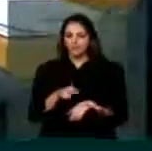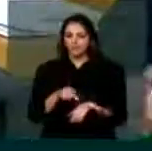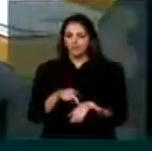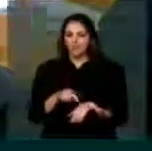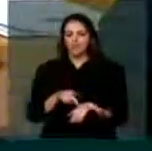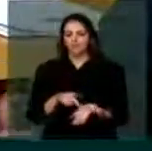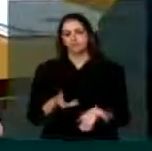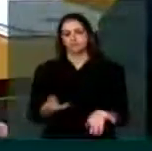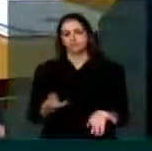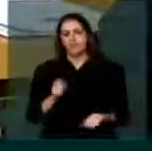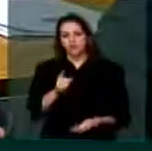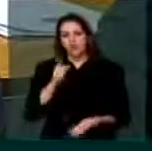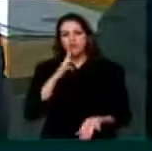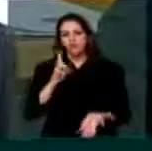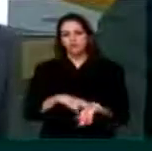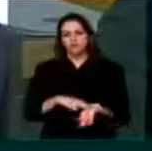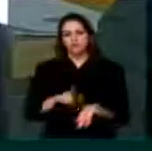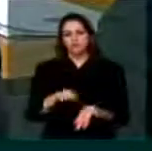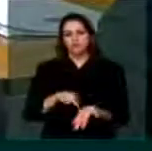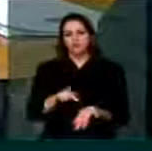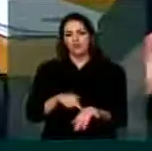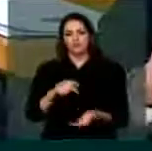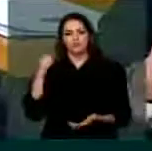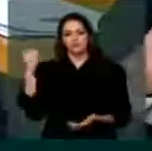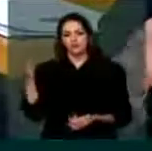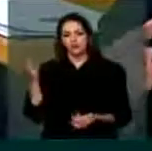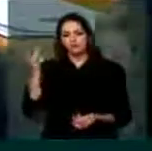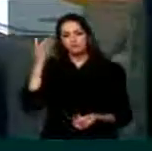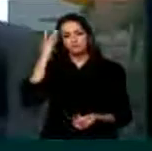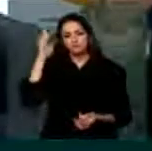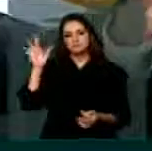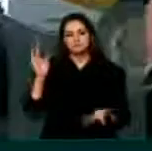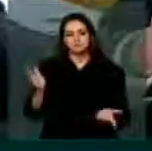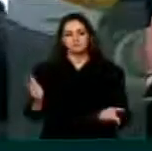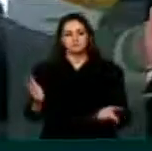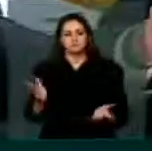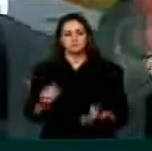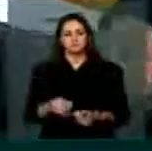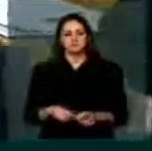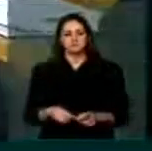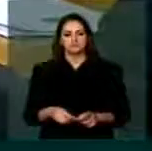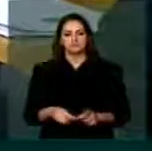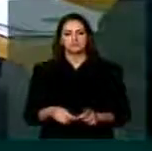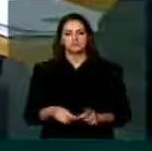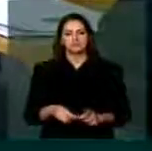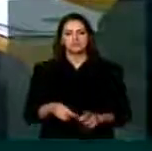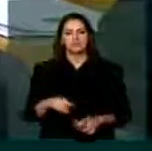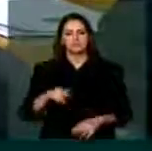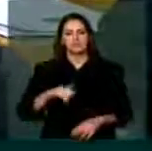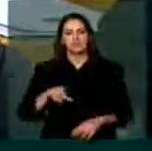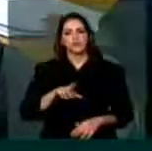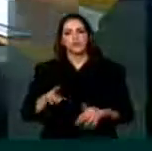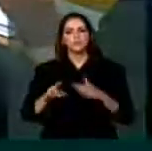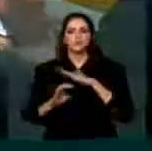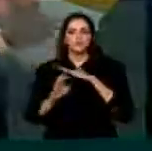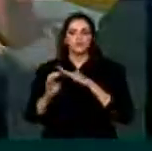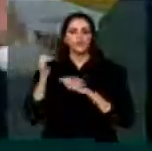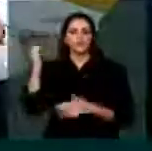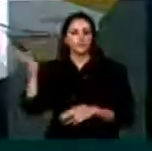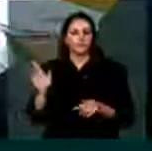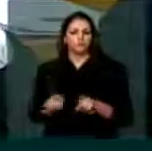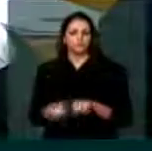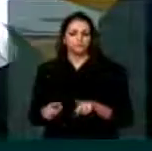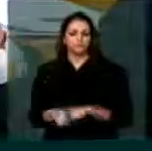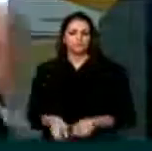verdade. E ela disse que é verdade. E mais, e lá fora? Bom, lá fora qual é o controle? Ela já deu, inclusive, o nome de empresas cujos valores vieram de lá